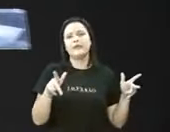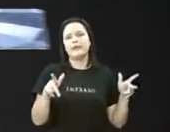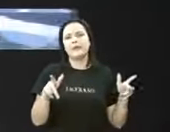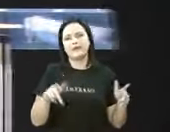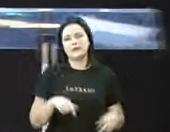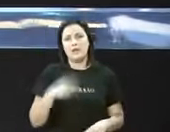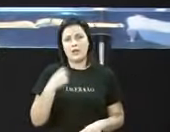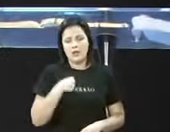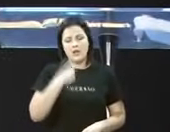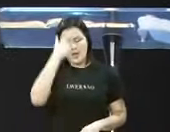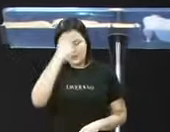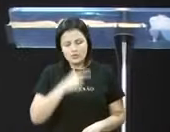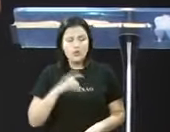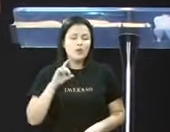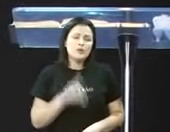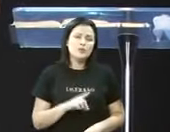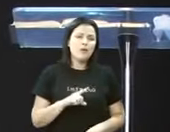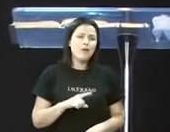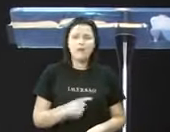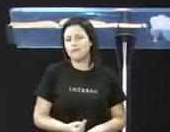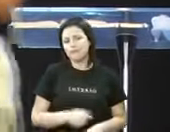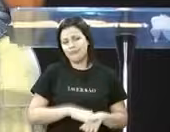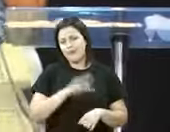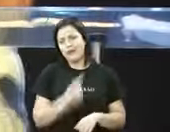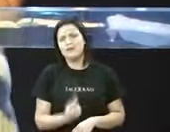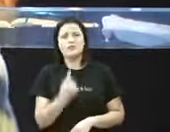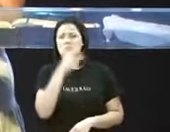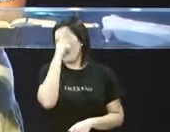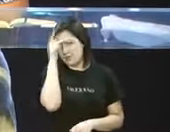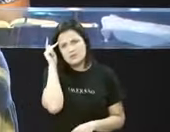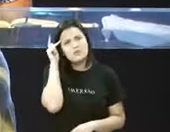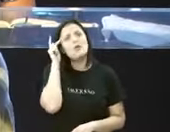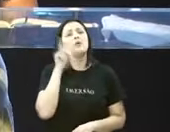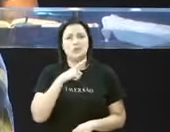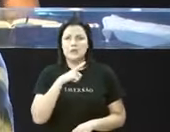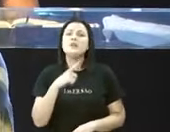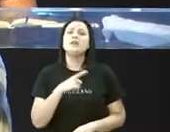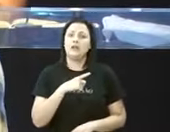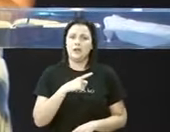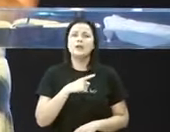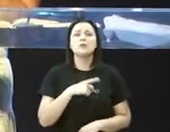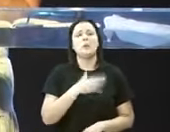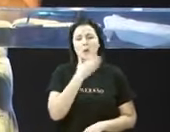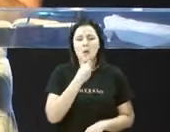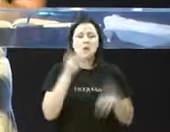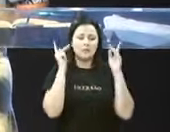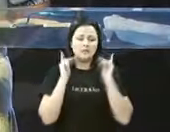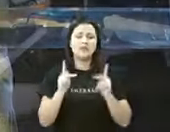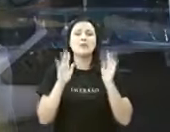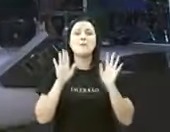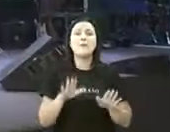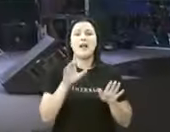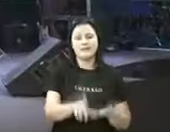Eu sou só mais um que até tem autorização profética, mas prefiro ser igual a todo